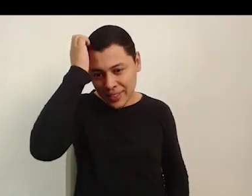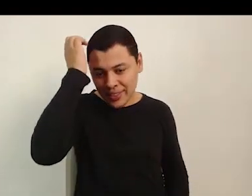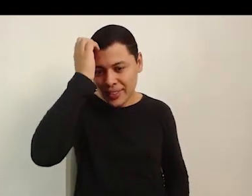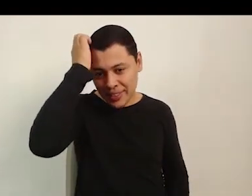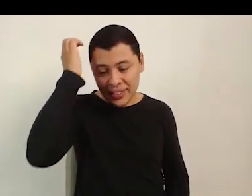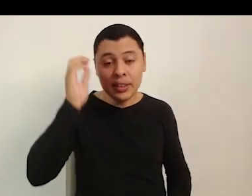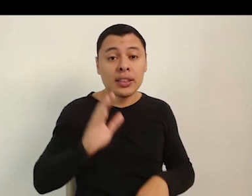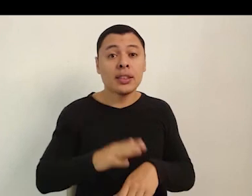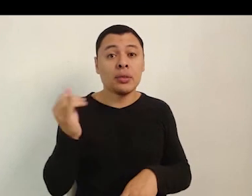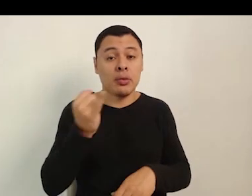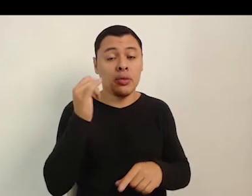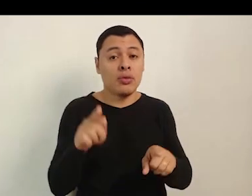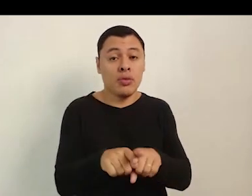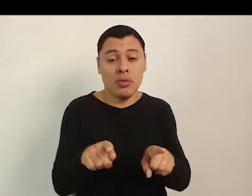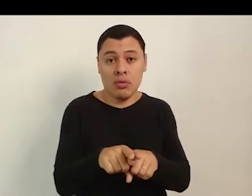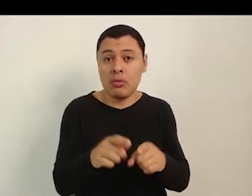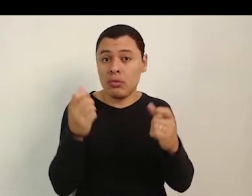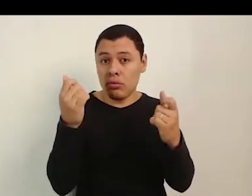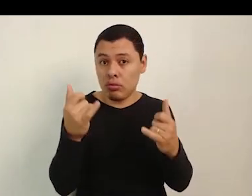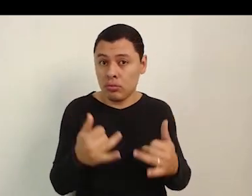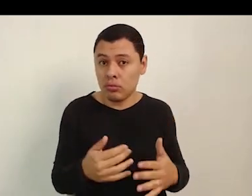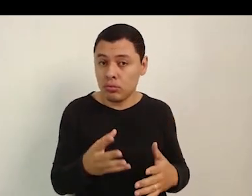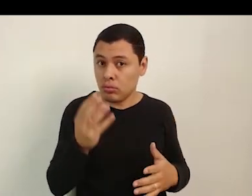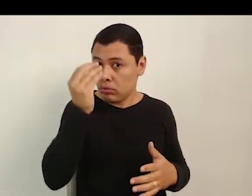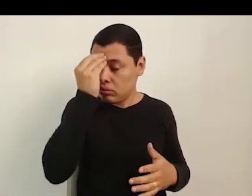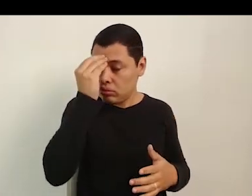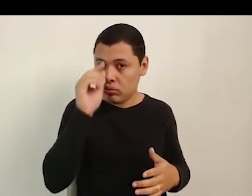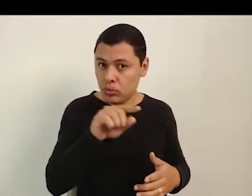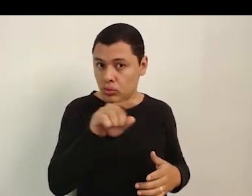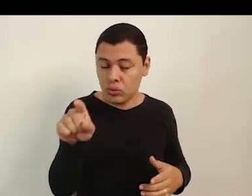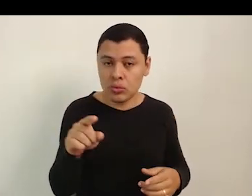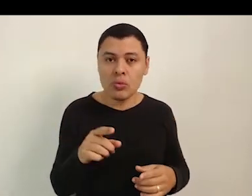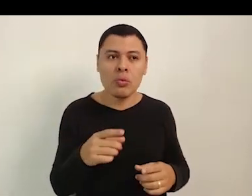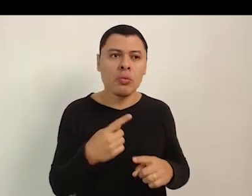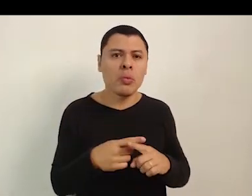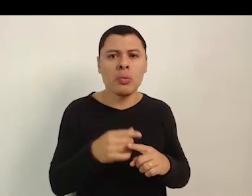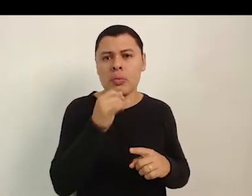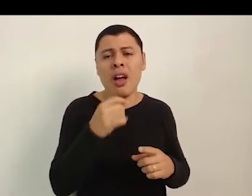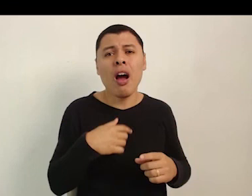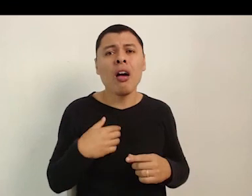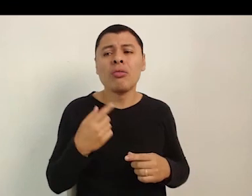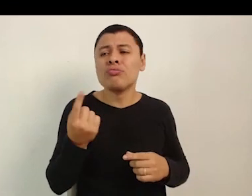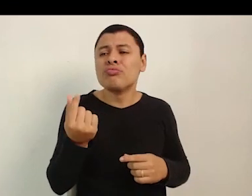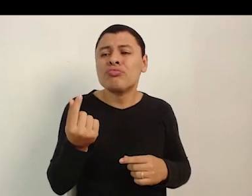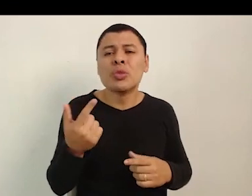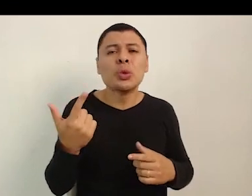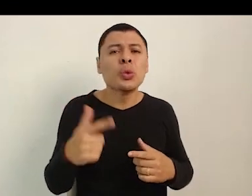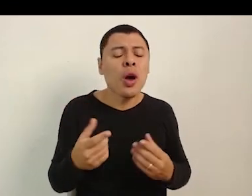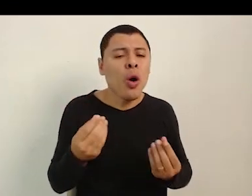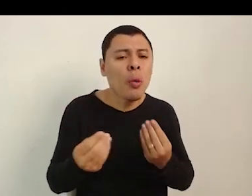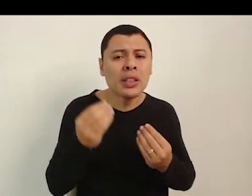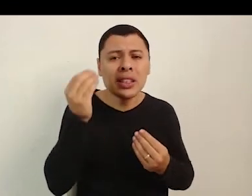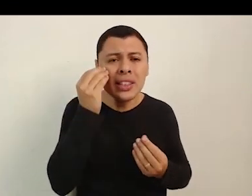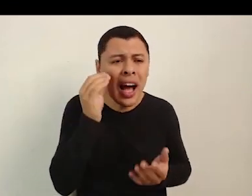importante eu deixar assim bem frisado, gente, que, por exemplo, assim, eu não tenho recursos aqui na minha empresa para testar com todas